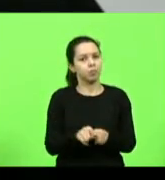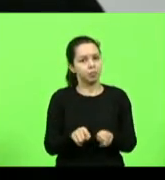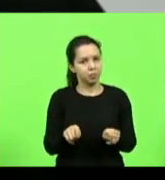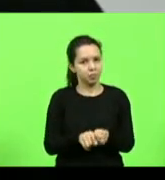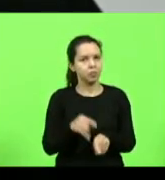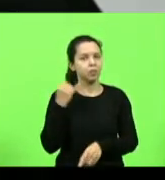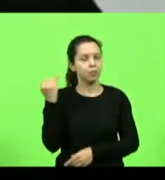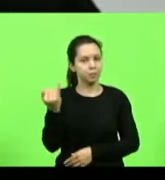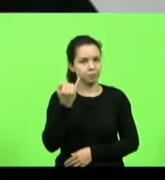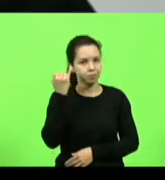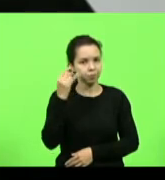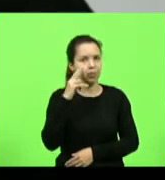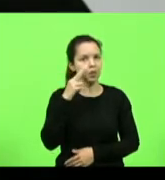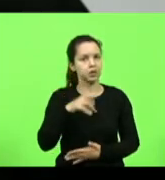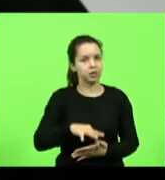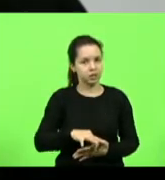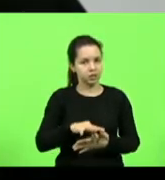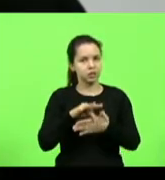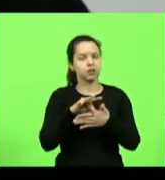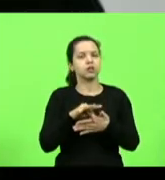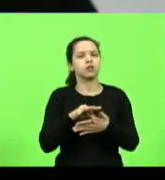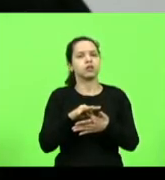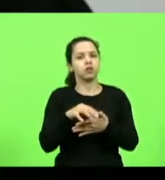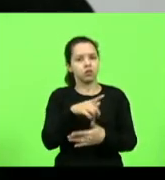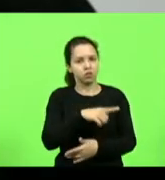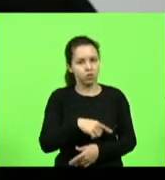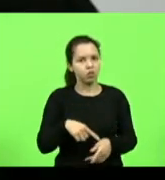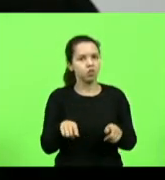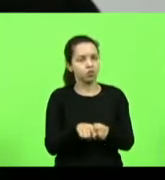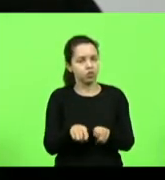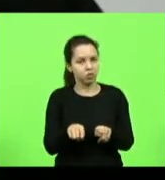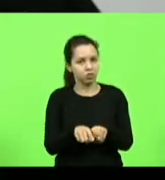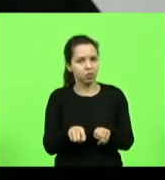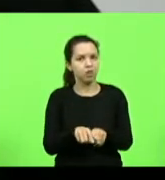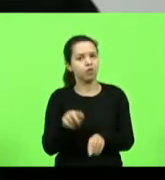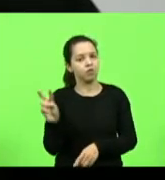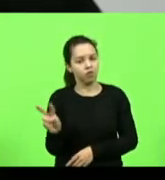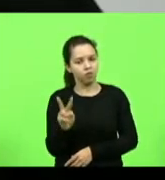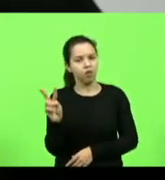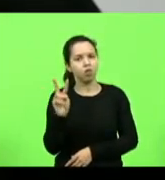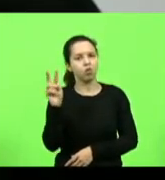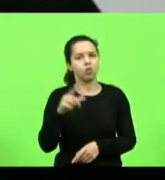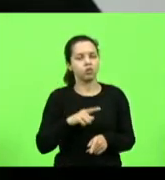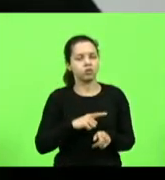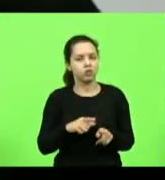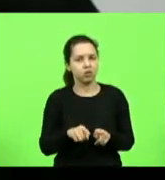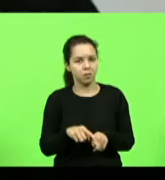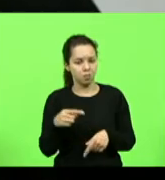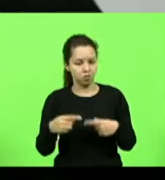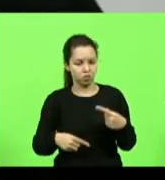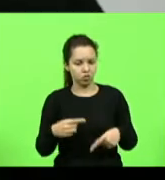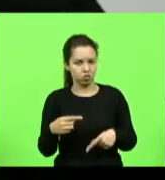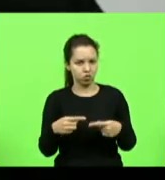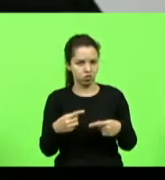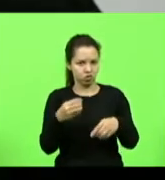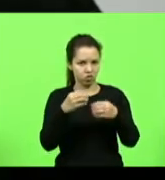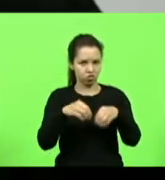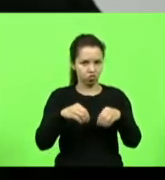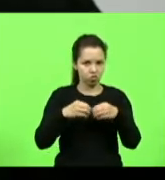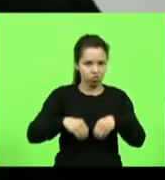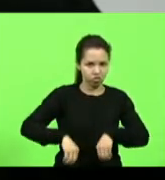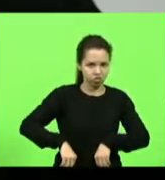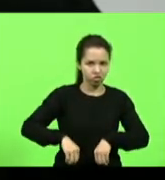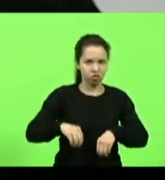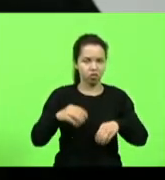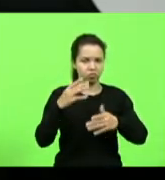e para que a gente possa também, porque a gente está agregando valor. Em nenhum momento a nossa política é uma política destrutiva. Em nenhum momento a